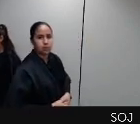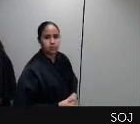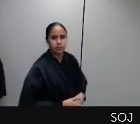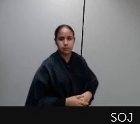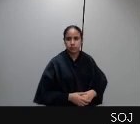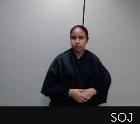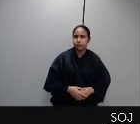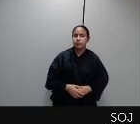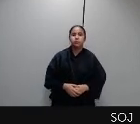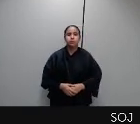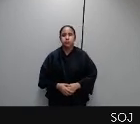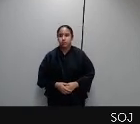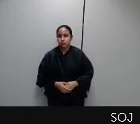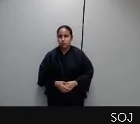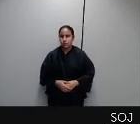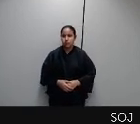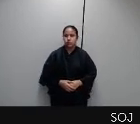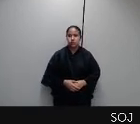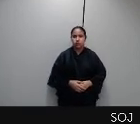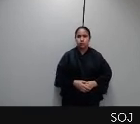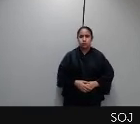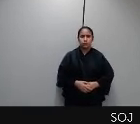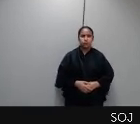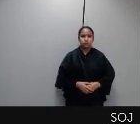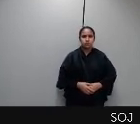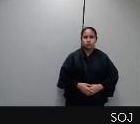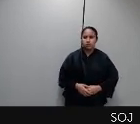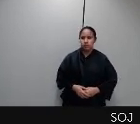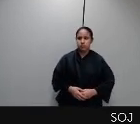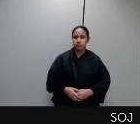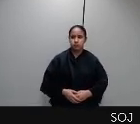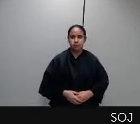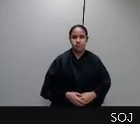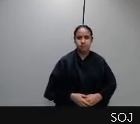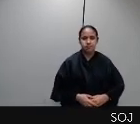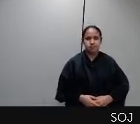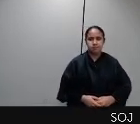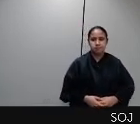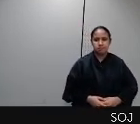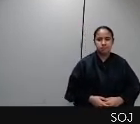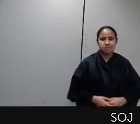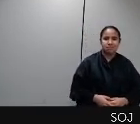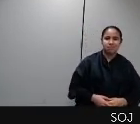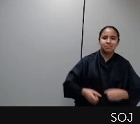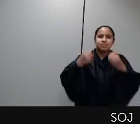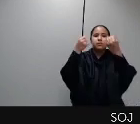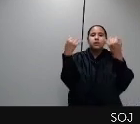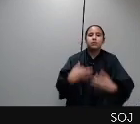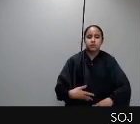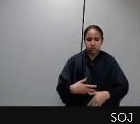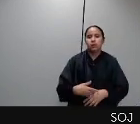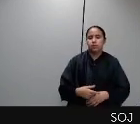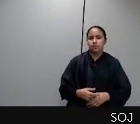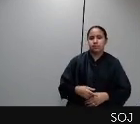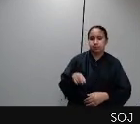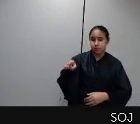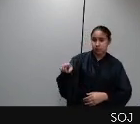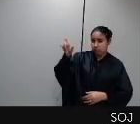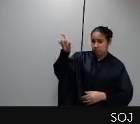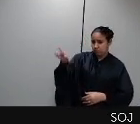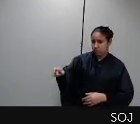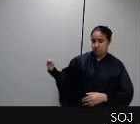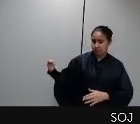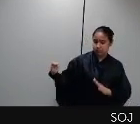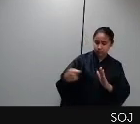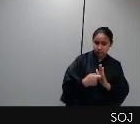excesso possibilidade por favor dos grandes veio calcanhar desenganadamente